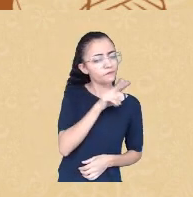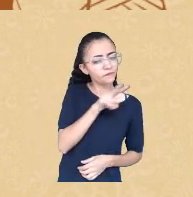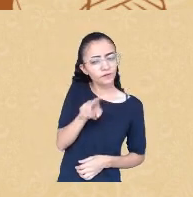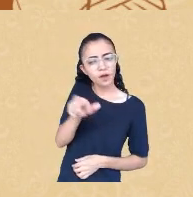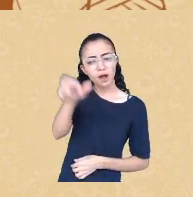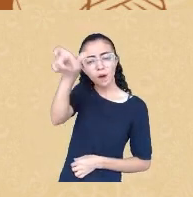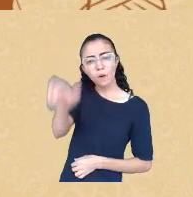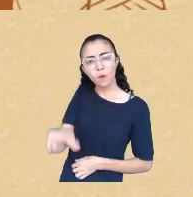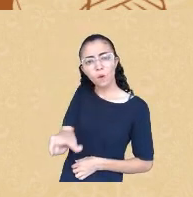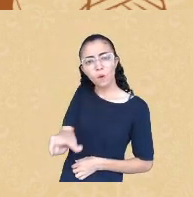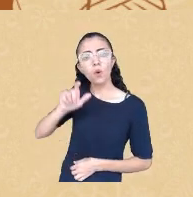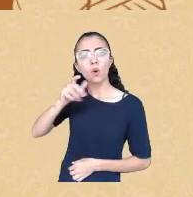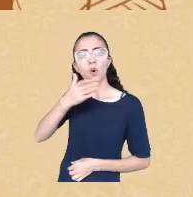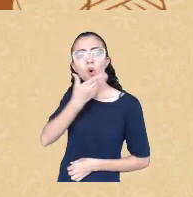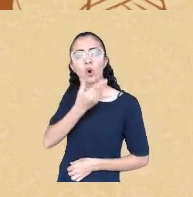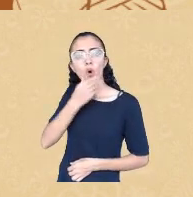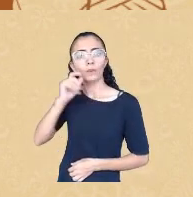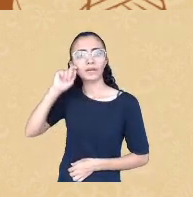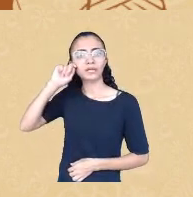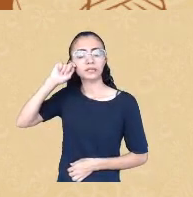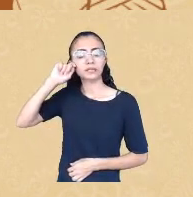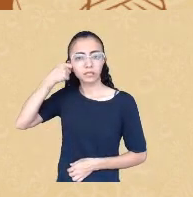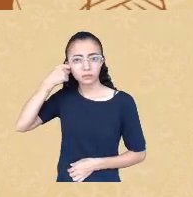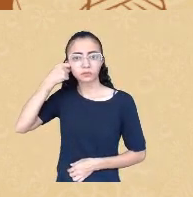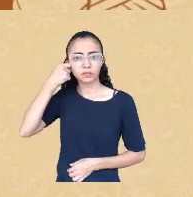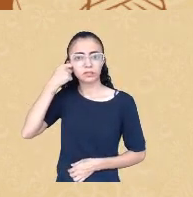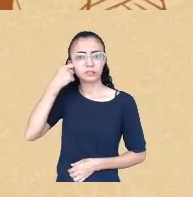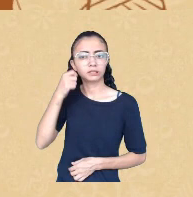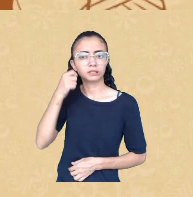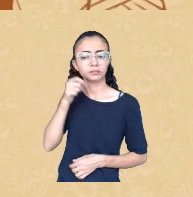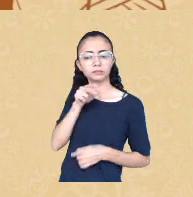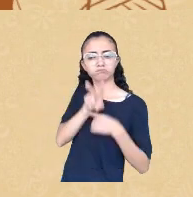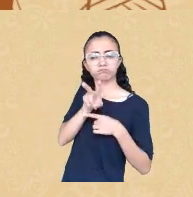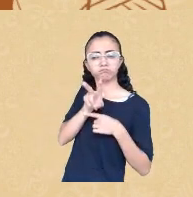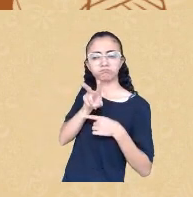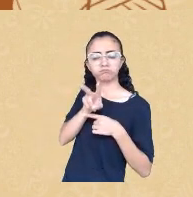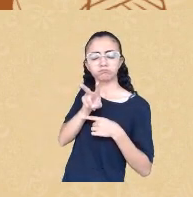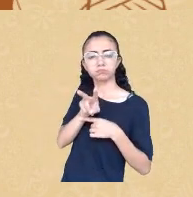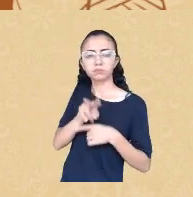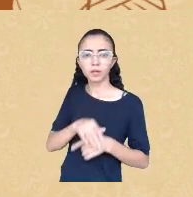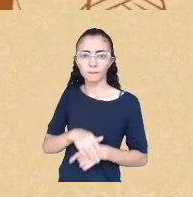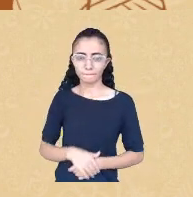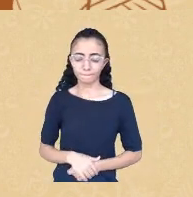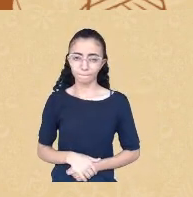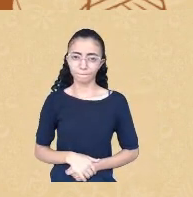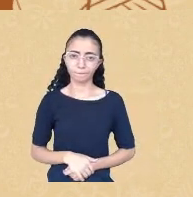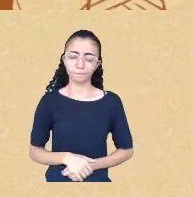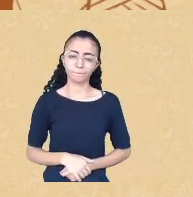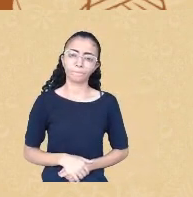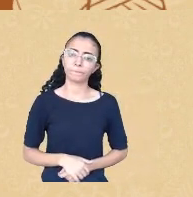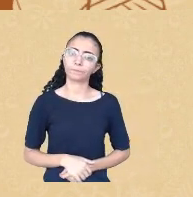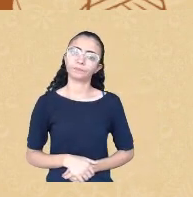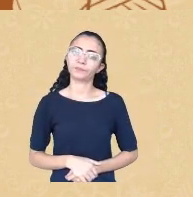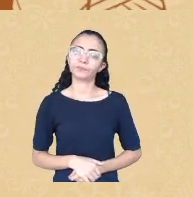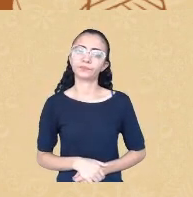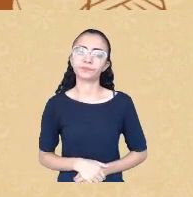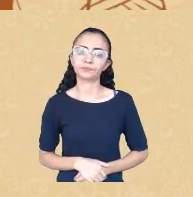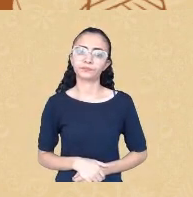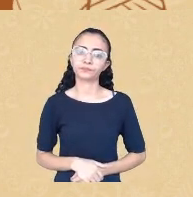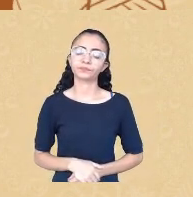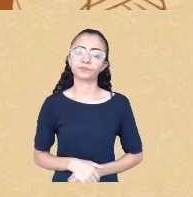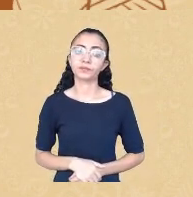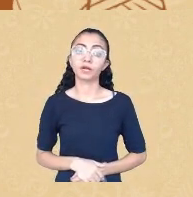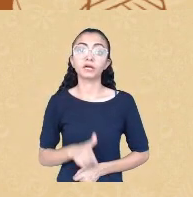o objeto sexual. E aí a Lele Gonzalez já trabalhou bastante isso, no racismo, sexismo na cultura brasileira, quando ela vai falar